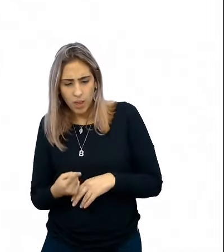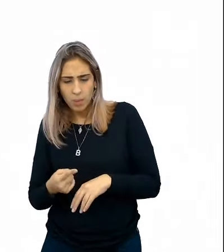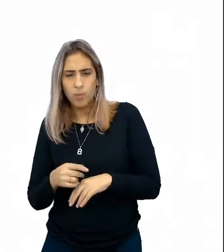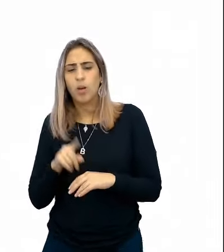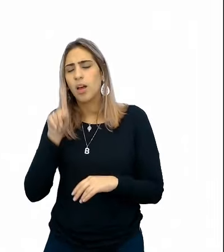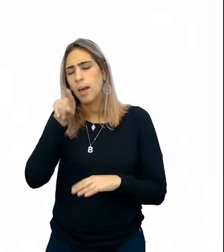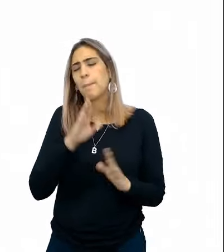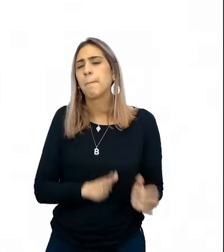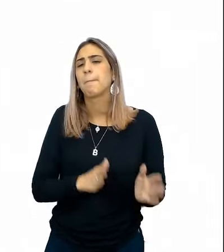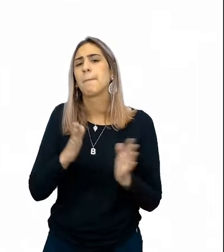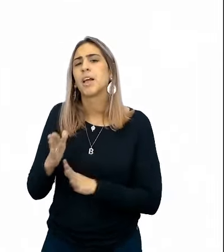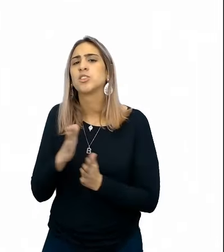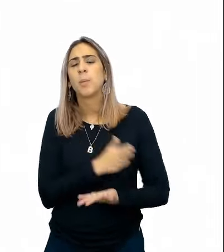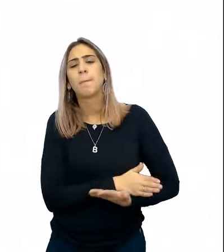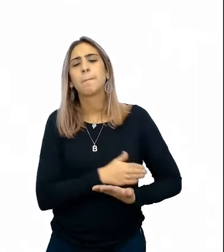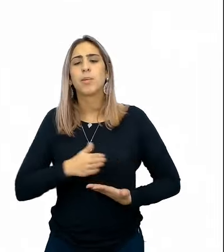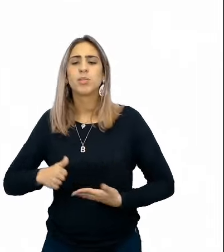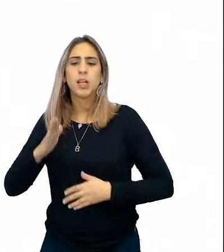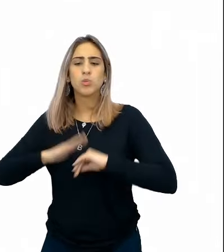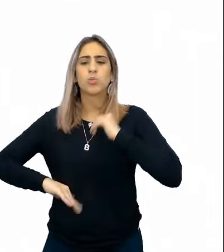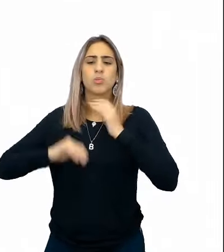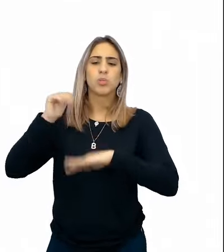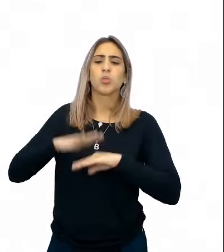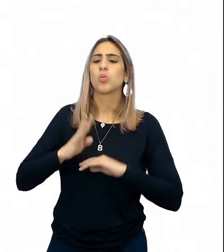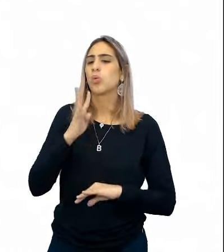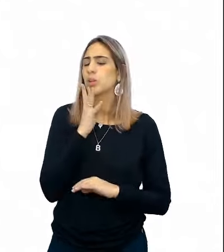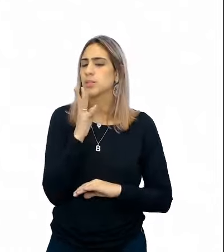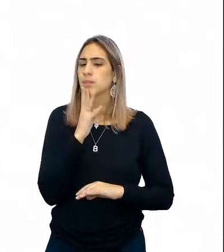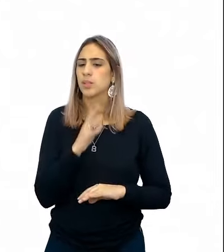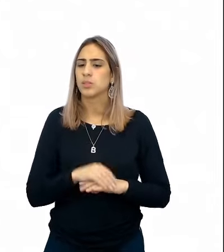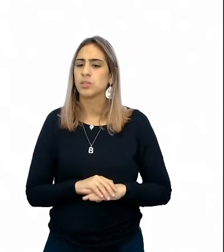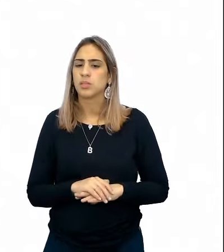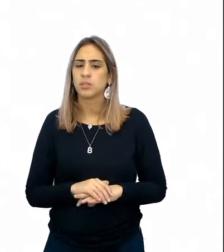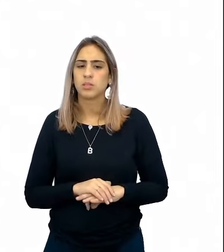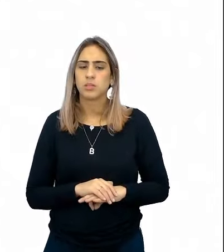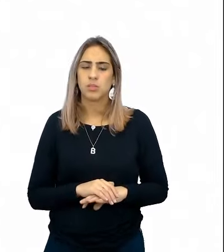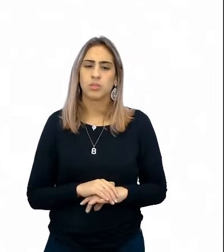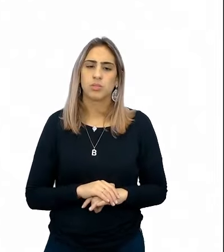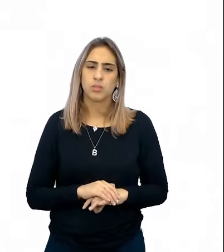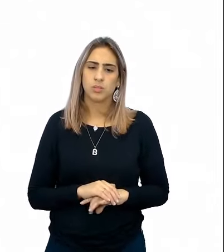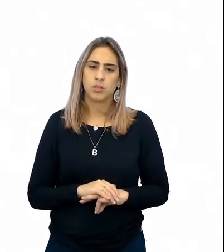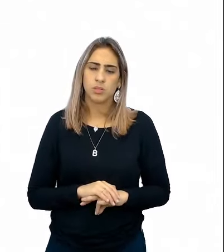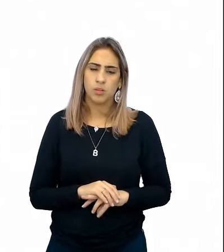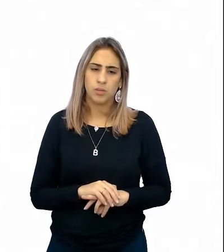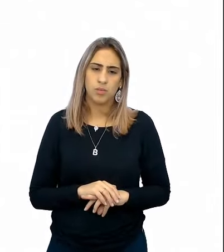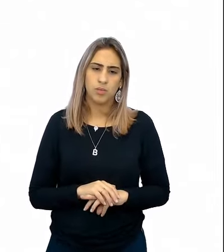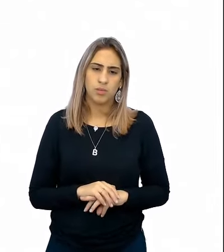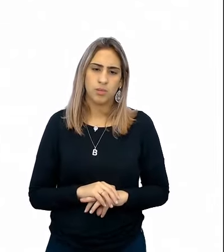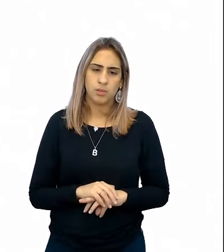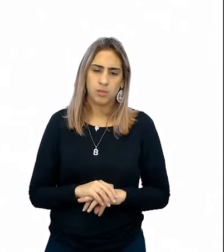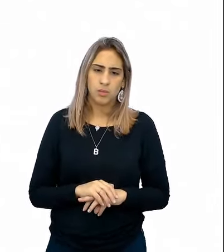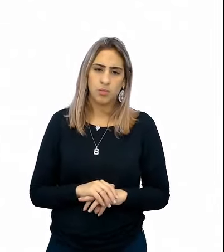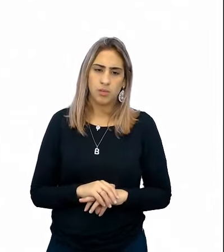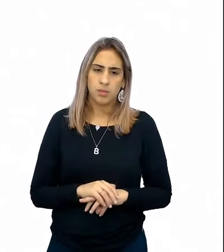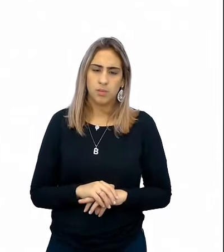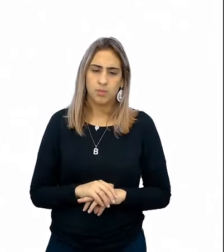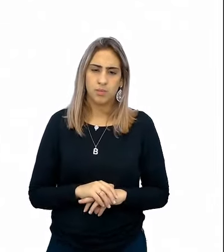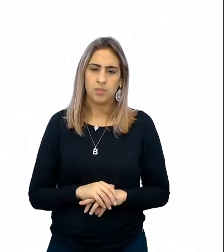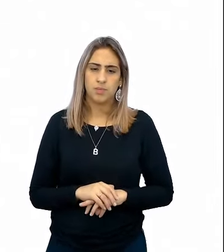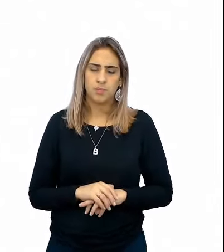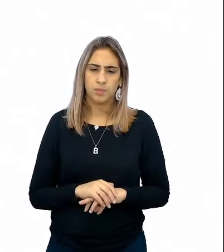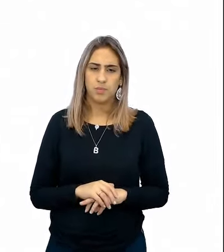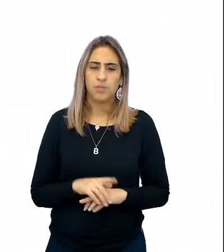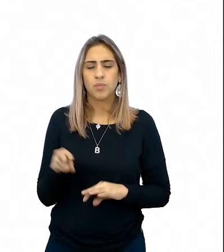é parte do processo de construção do conhecimento e promove a análise deste processo por parte